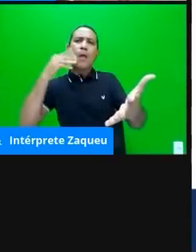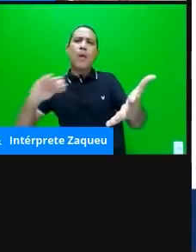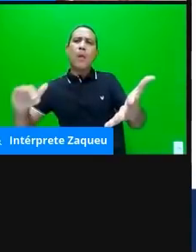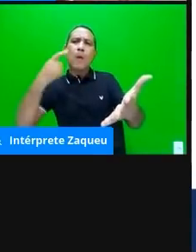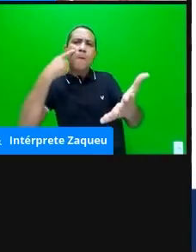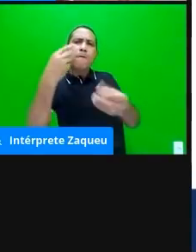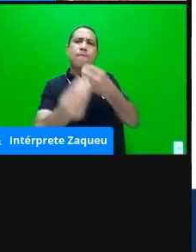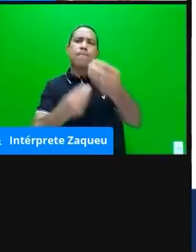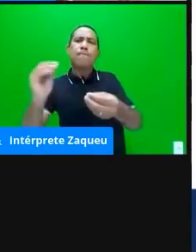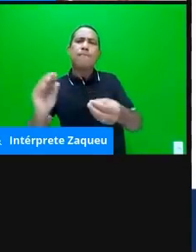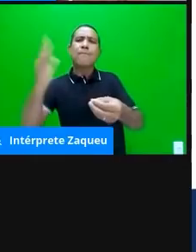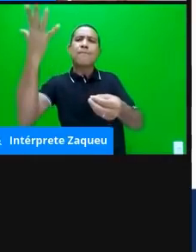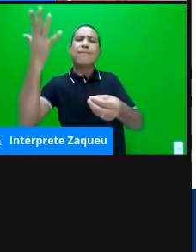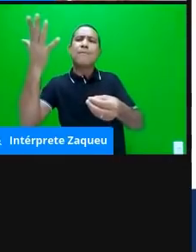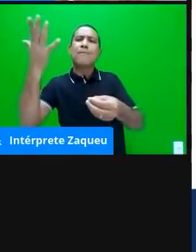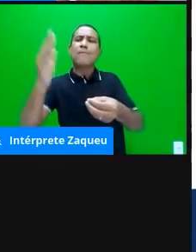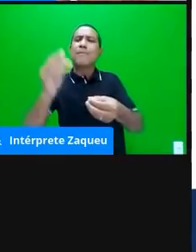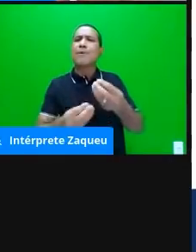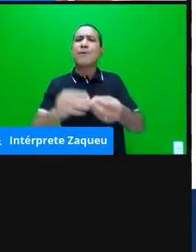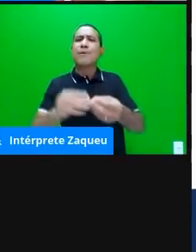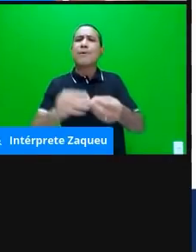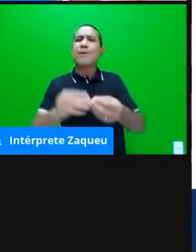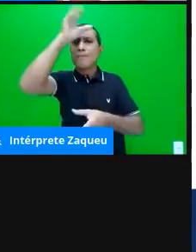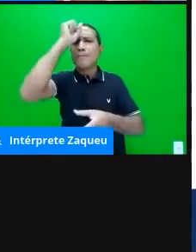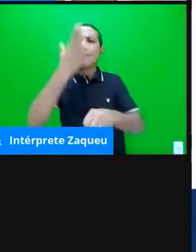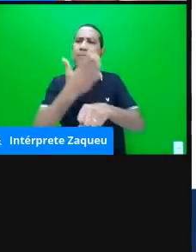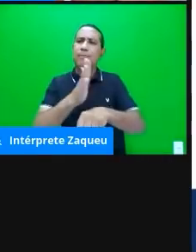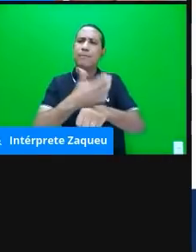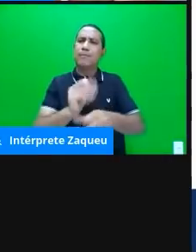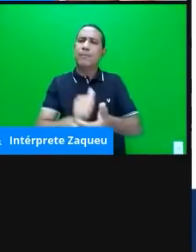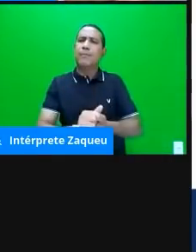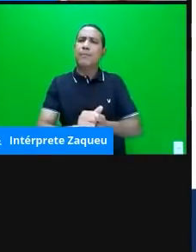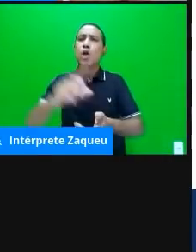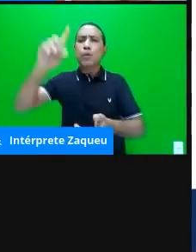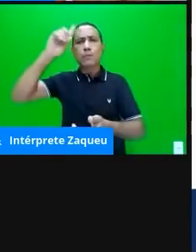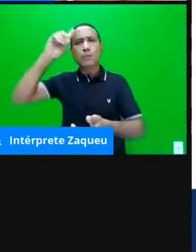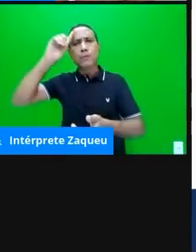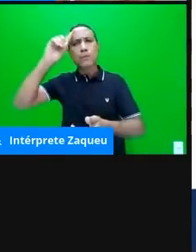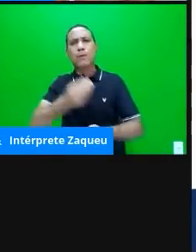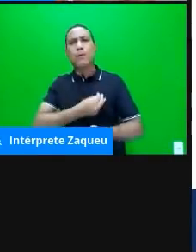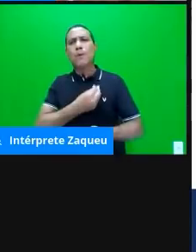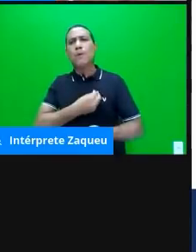dessas linguagens na prática. Na vida diária, nós vimos